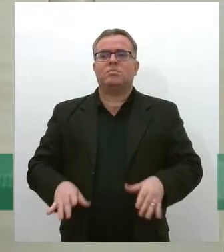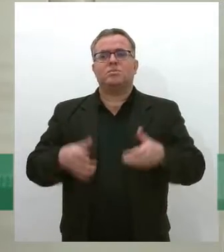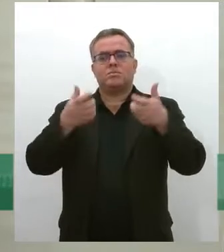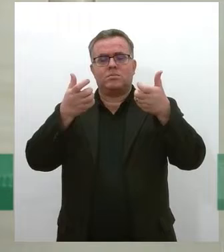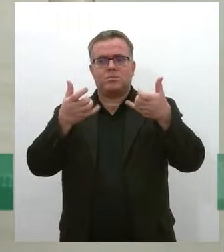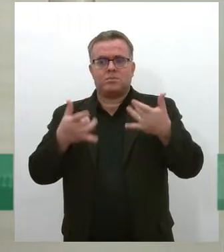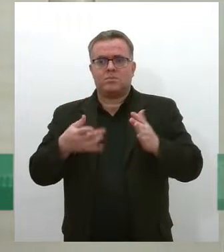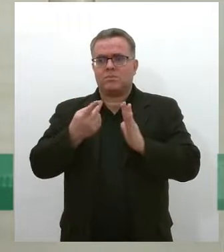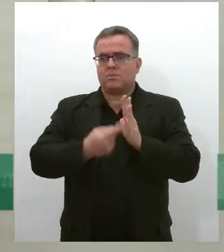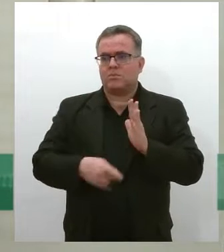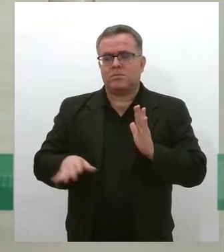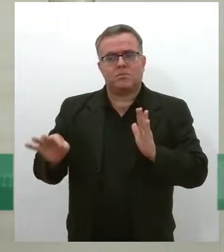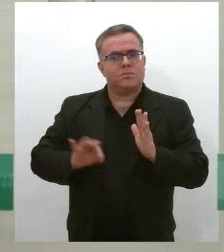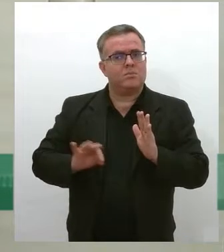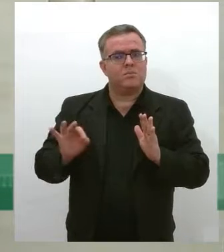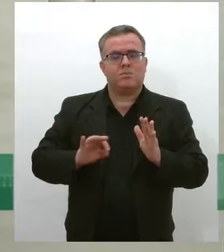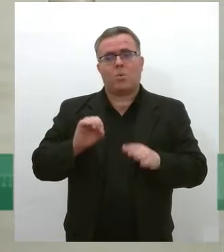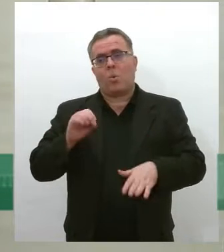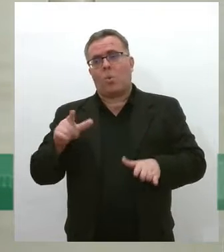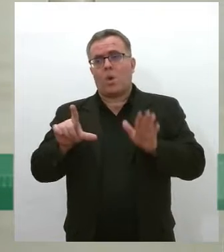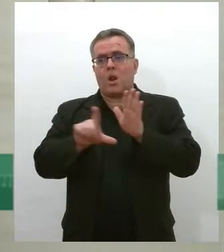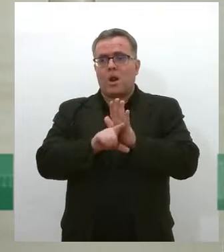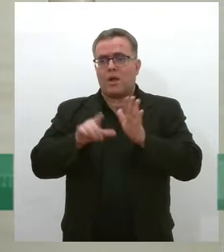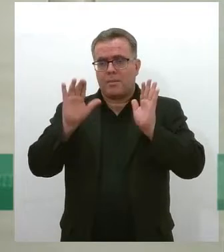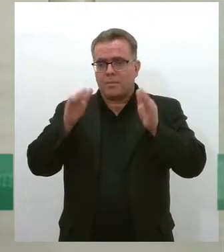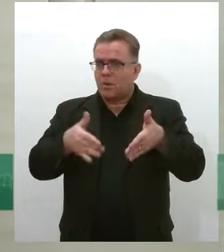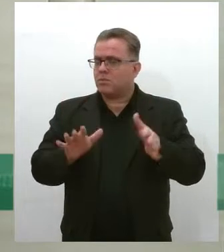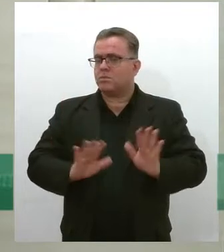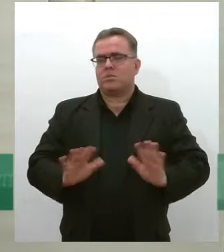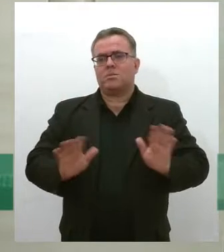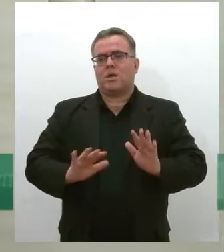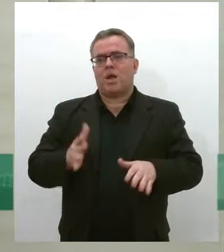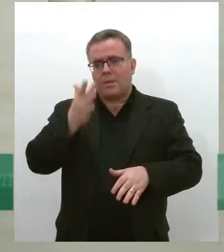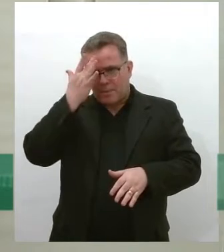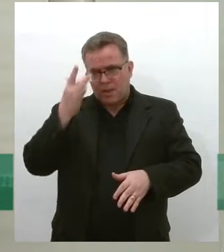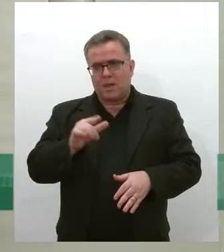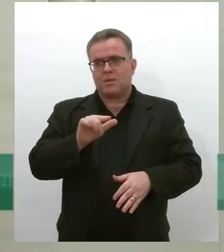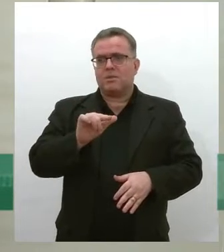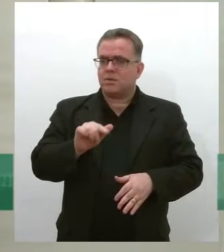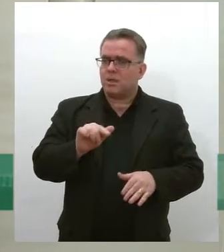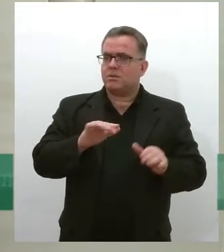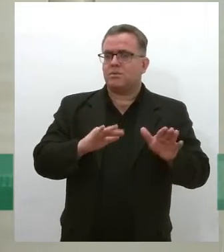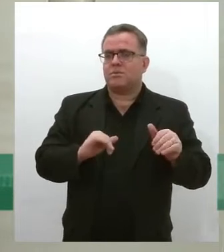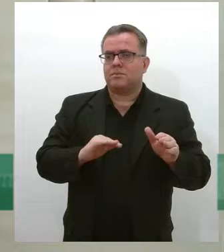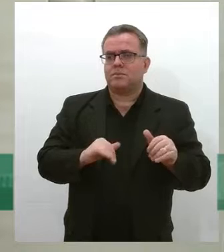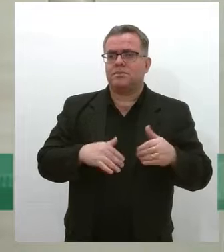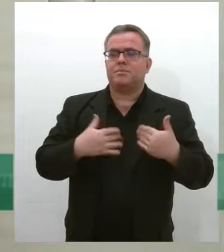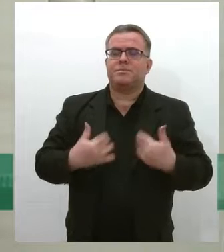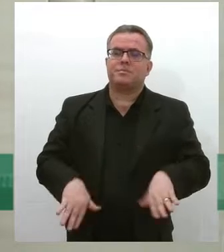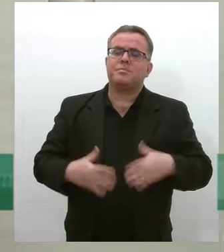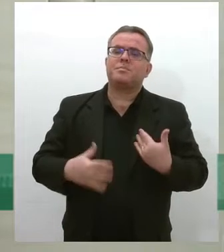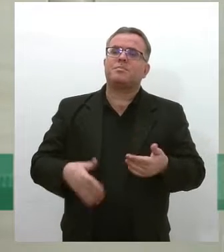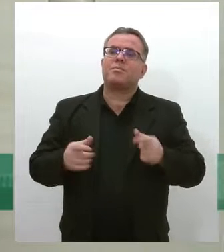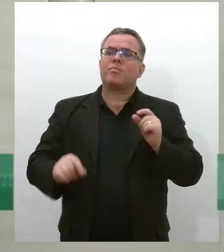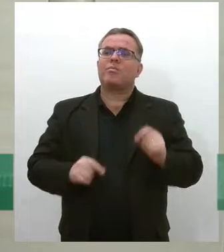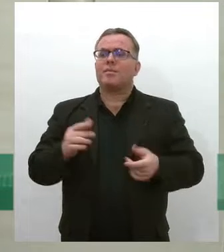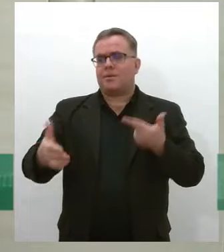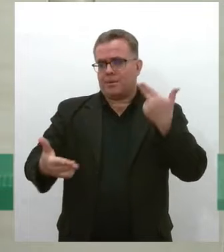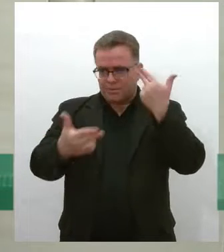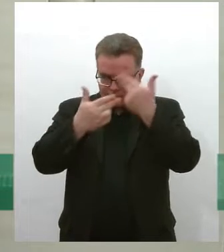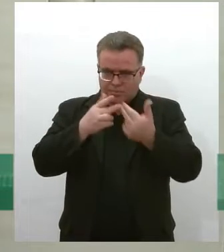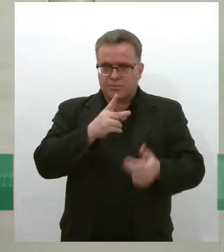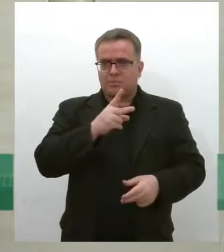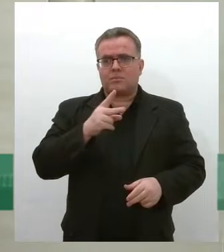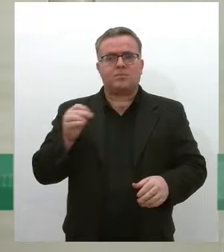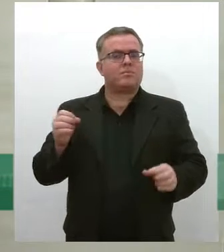ou de uma lei específica, por conta da data de amanhã, 7 de setembro. Um 7 de setembro que marca os 200 anos da